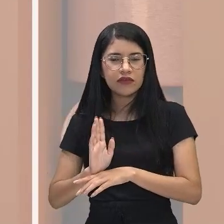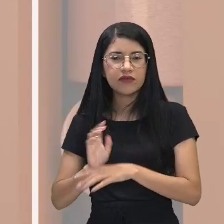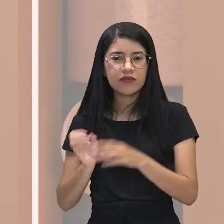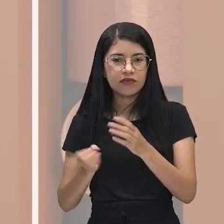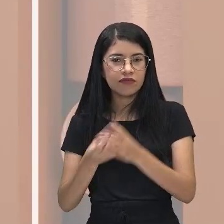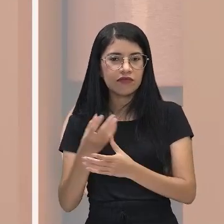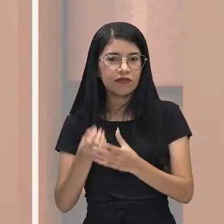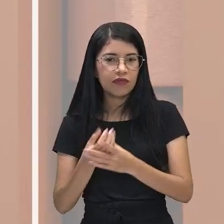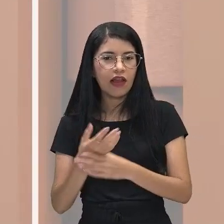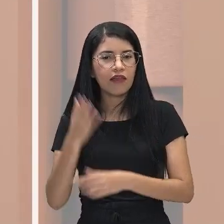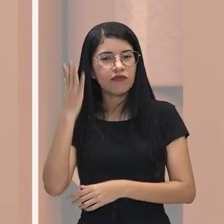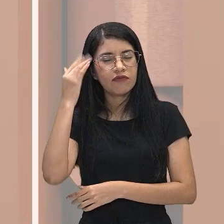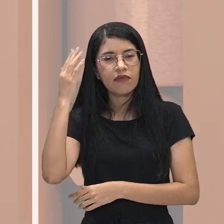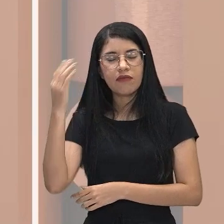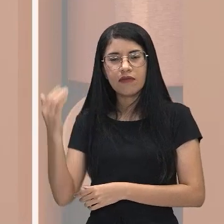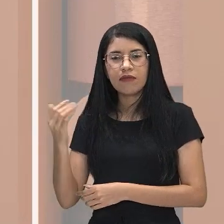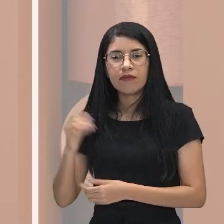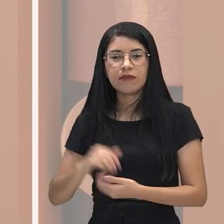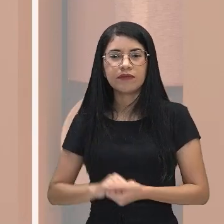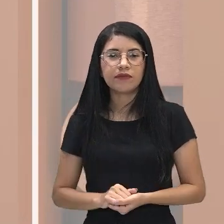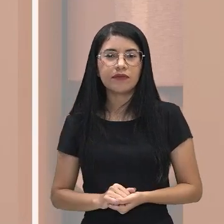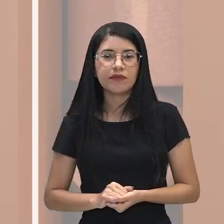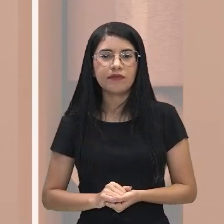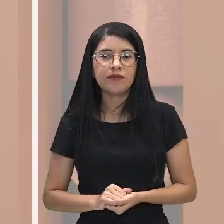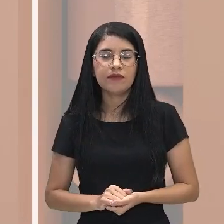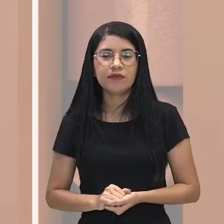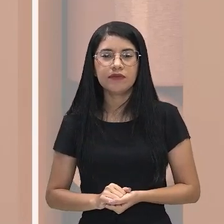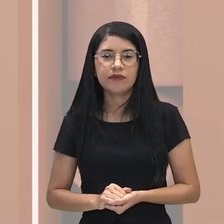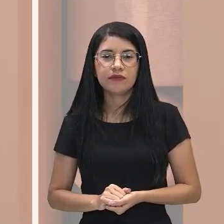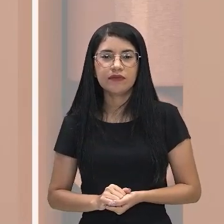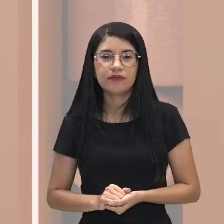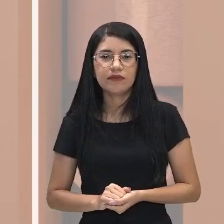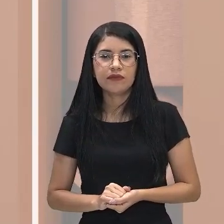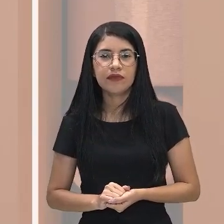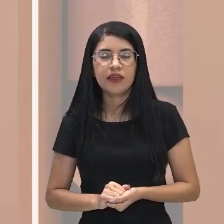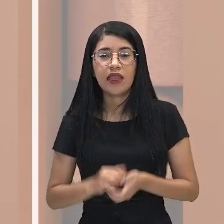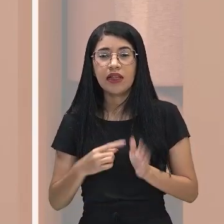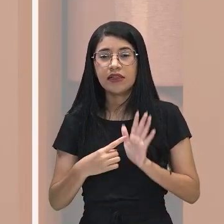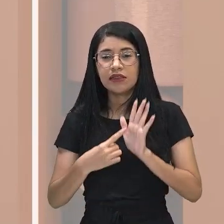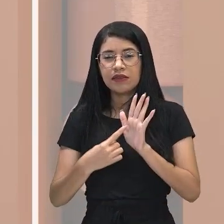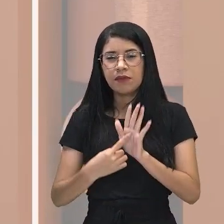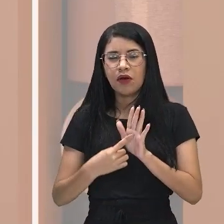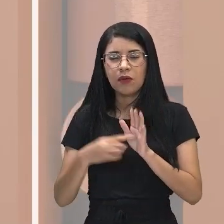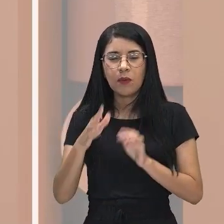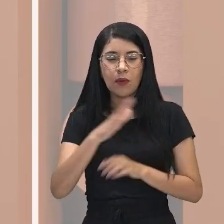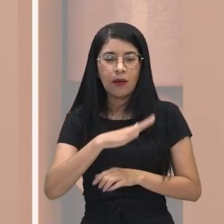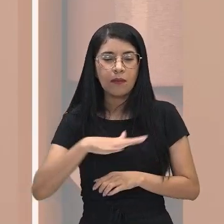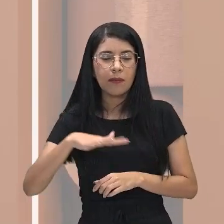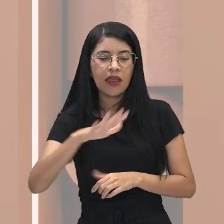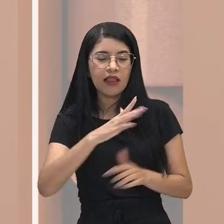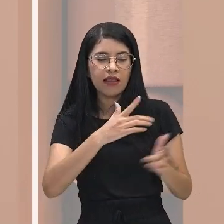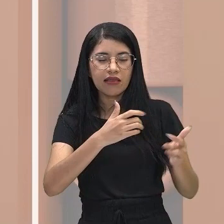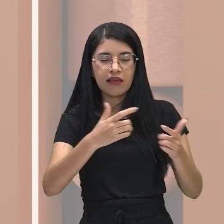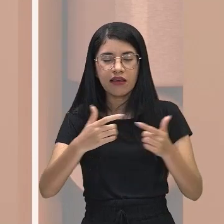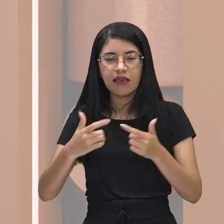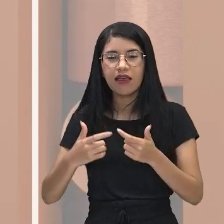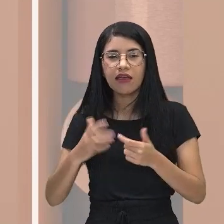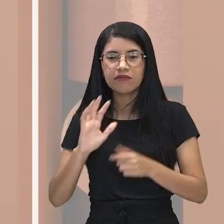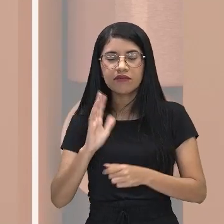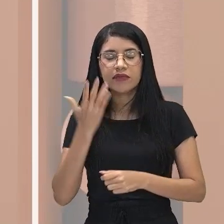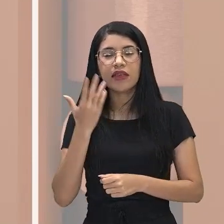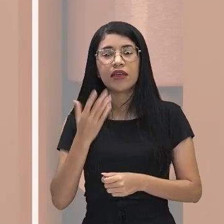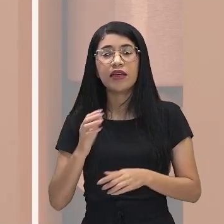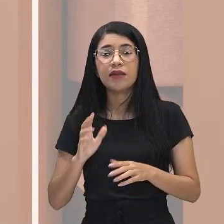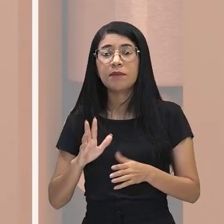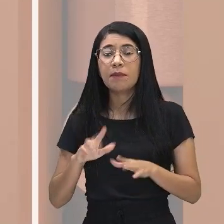filmes bastante famosos, digamos assim, que recriam aquele ambiente de guerra. Os americanos, obviamente,